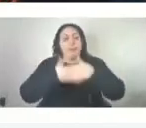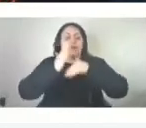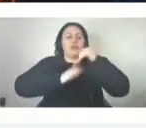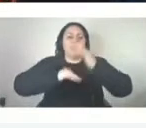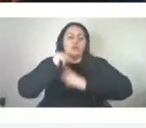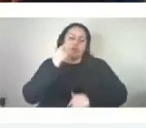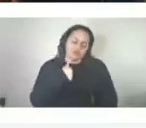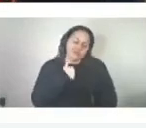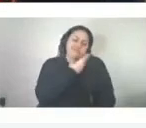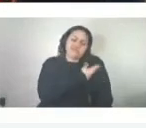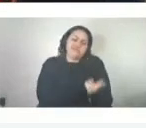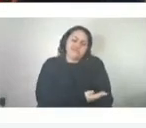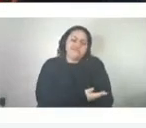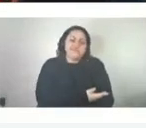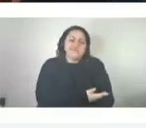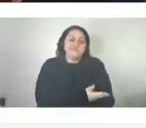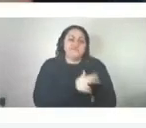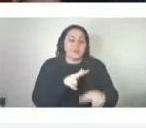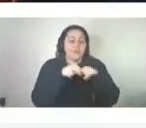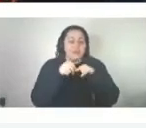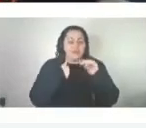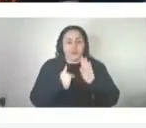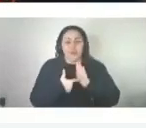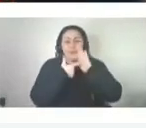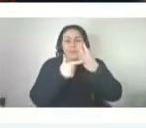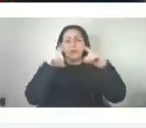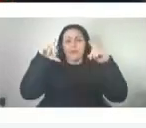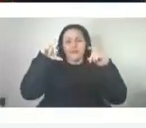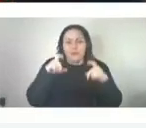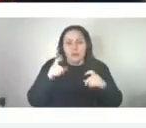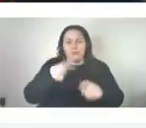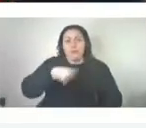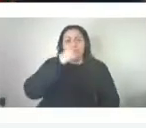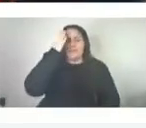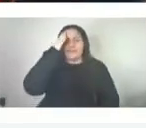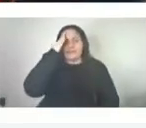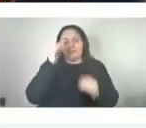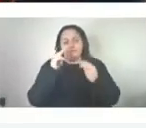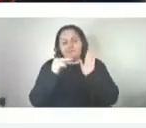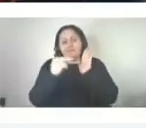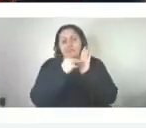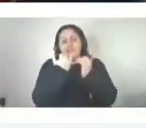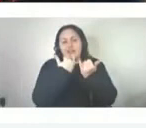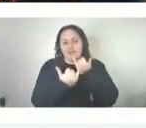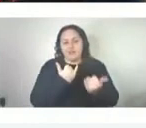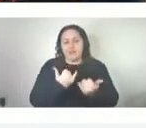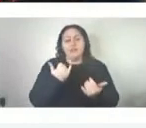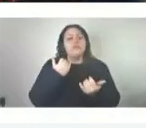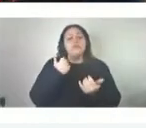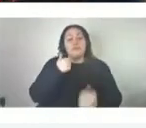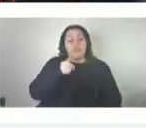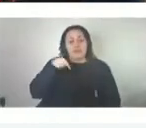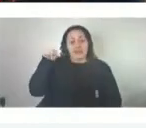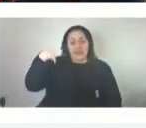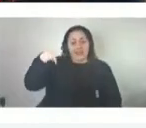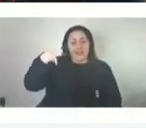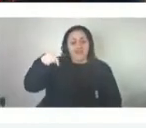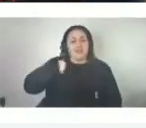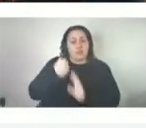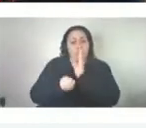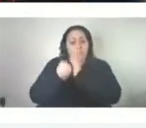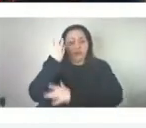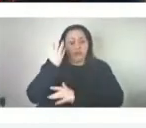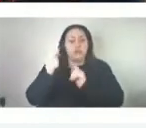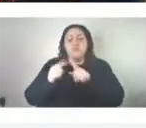tenho feito, e eu trouxe essas fotos para ilustrar isso também. Esse é um personagem que eu não usei, por exemplo, ainda. Eu construí ele e ainda não achei